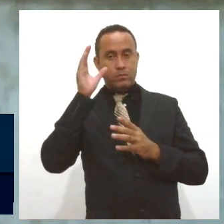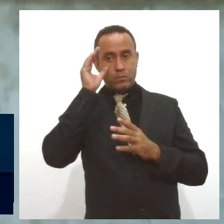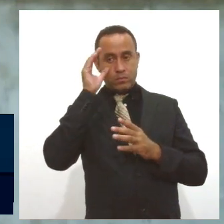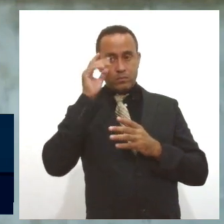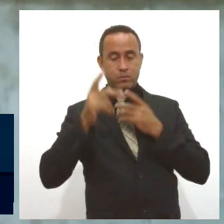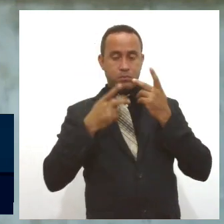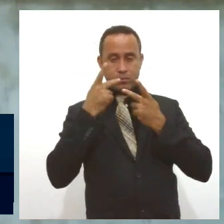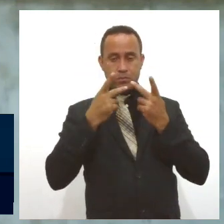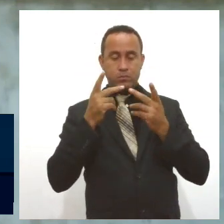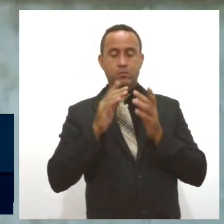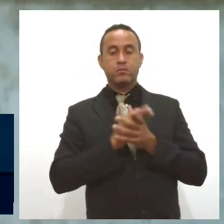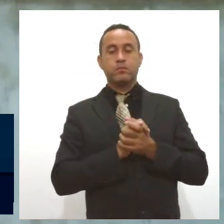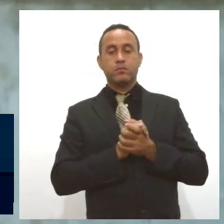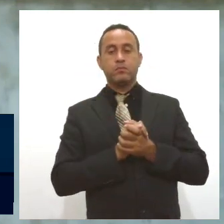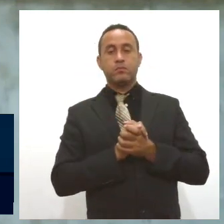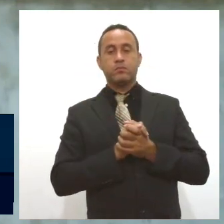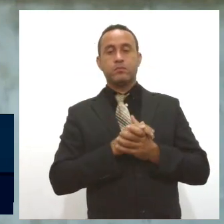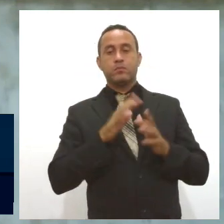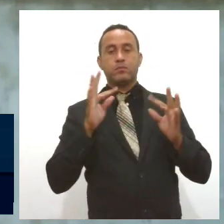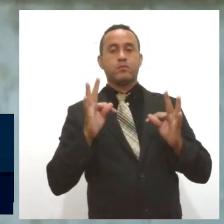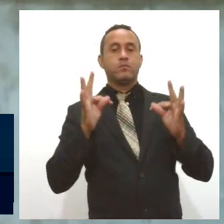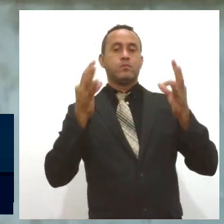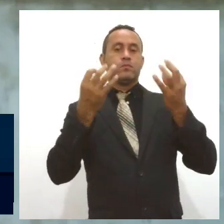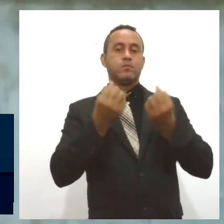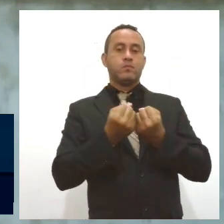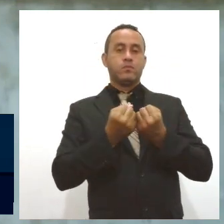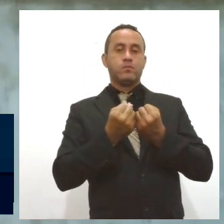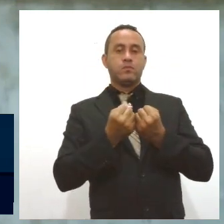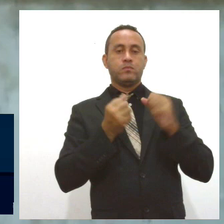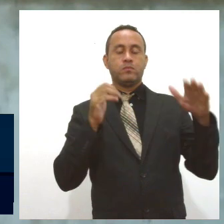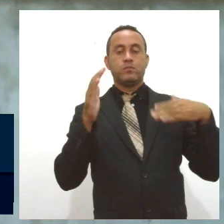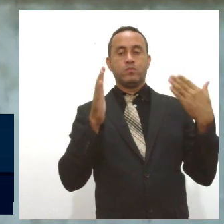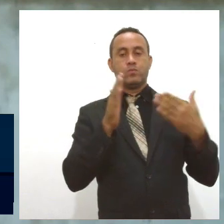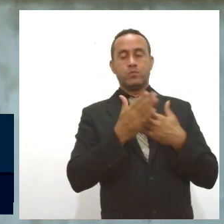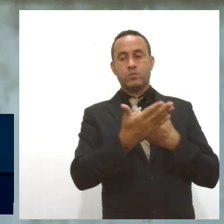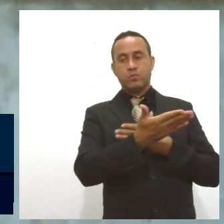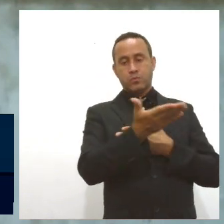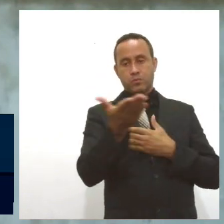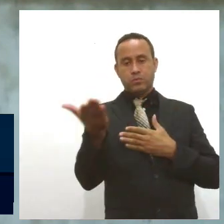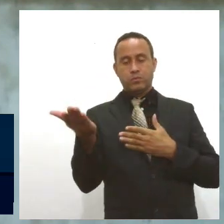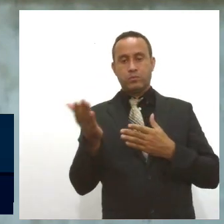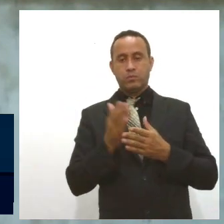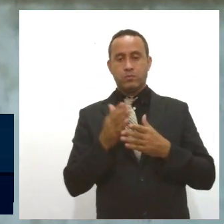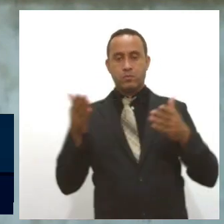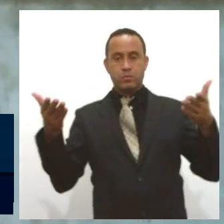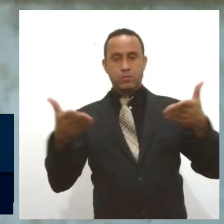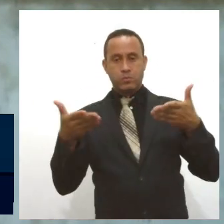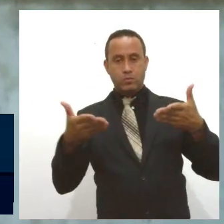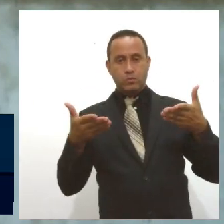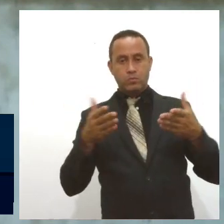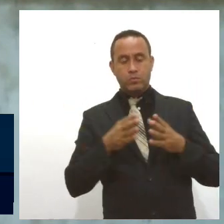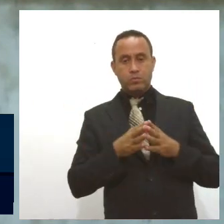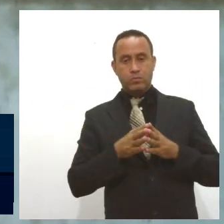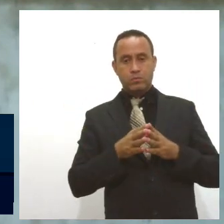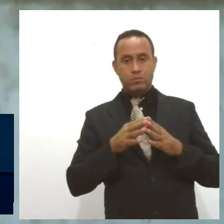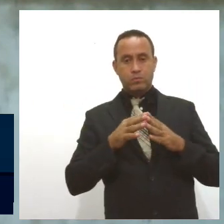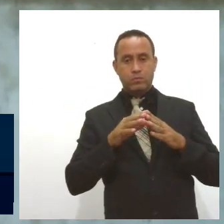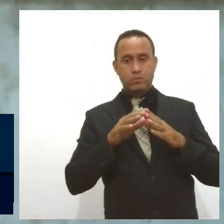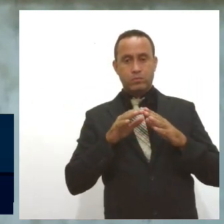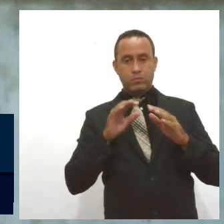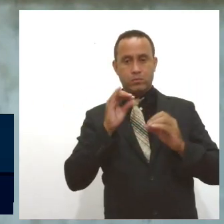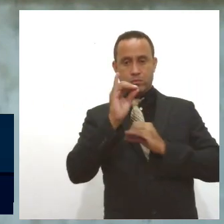isso é muito importante e serve também para todos os senhores e as senhoras, que hoje, se você